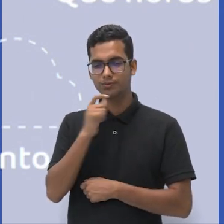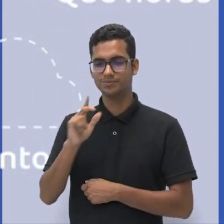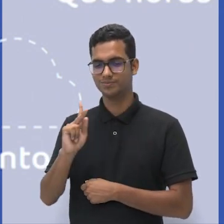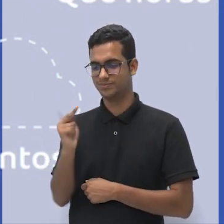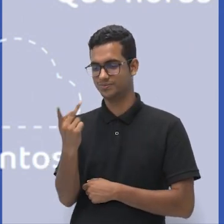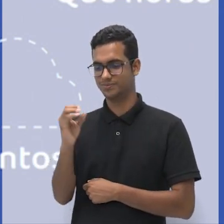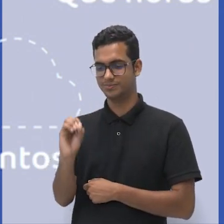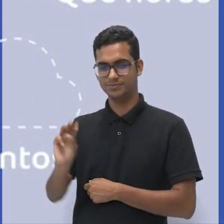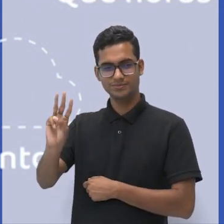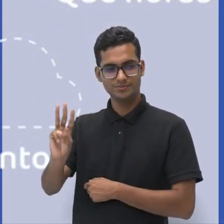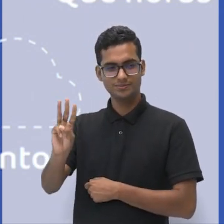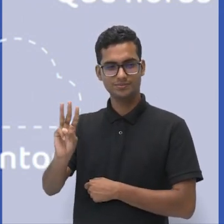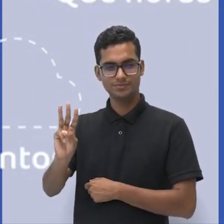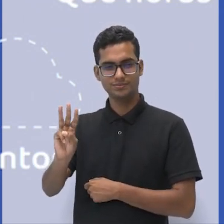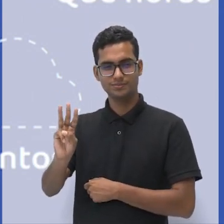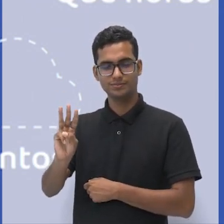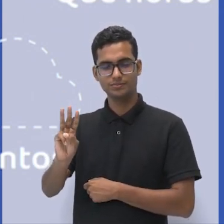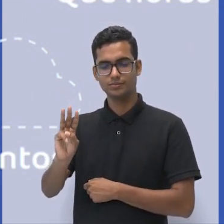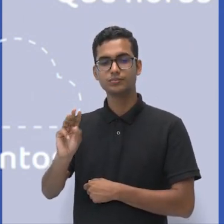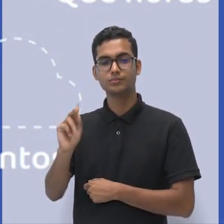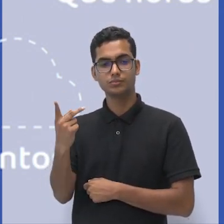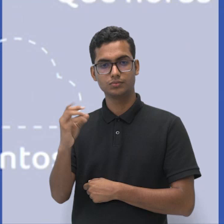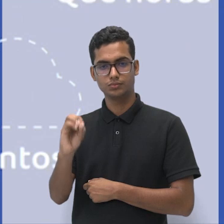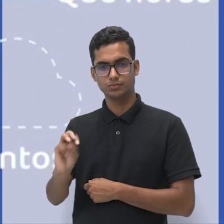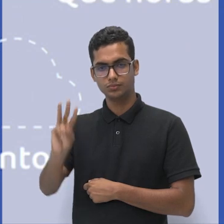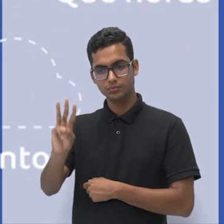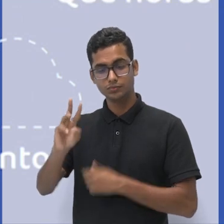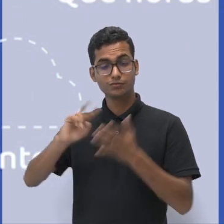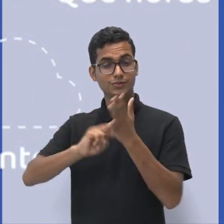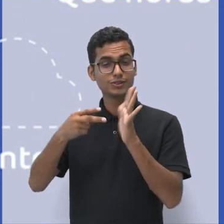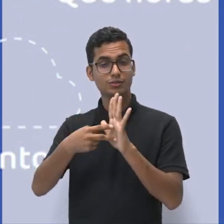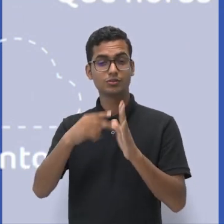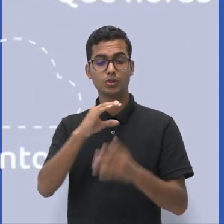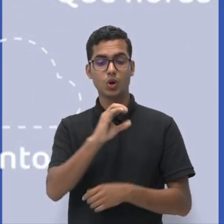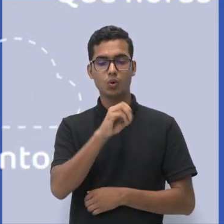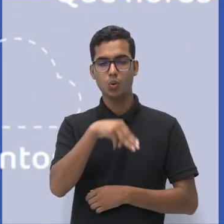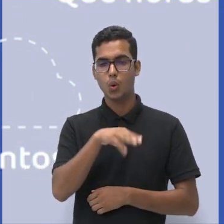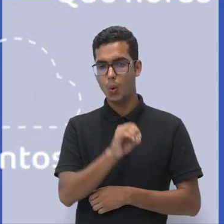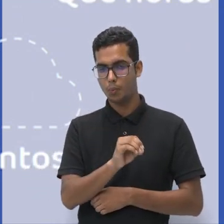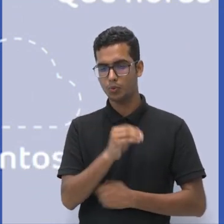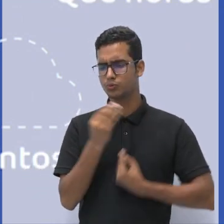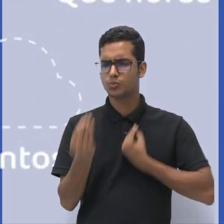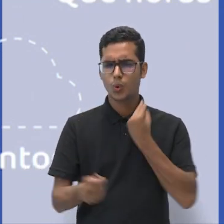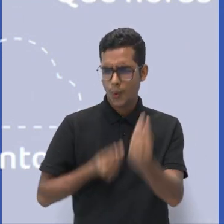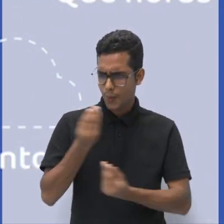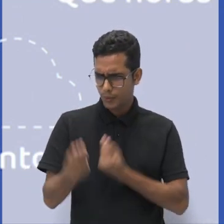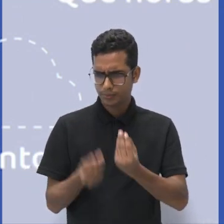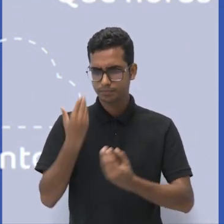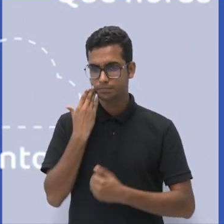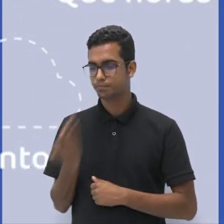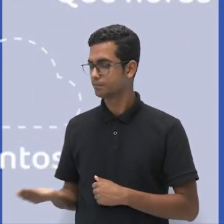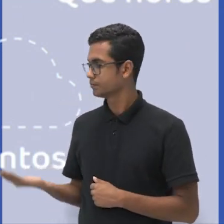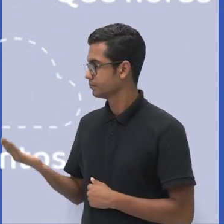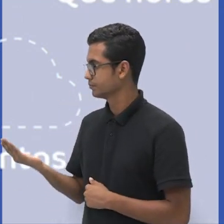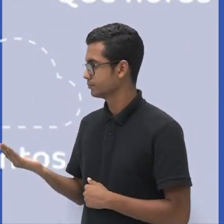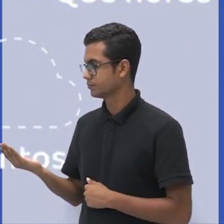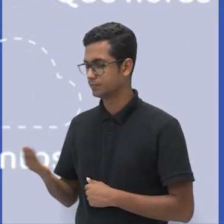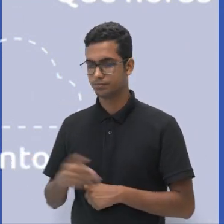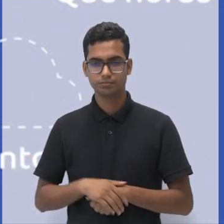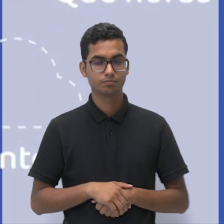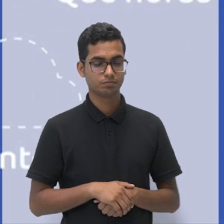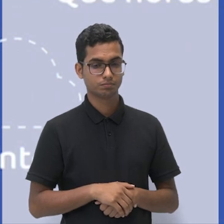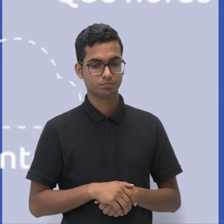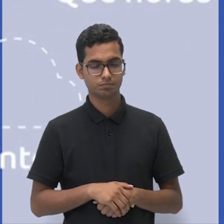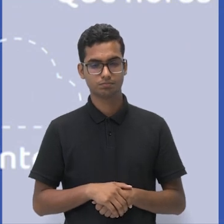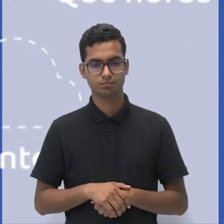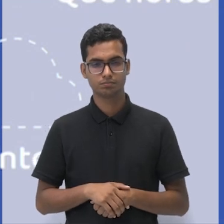Quando eu digo, how are you? How's it going? How you doing? Eu estou perguntando como vocês estão.